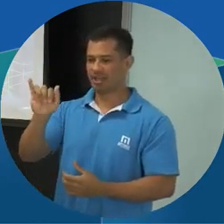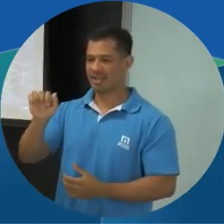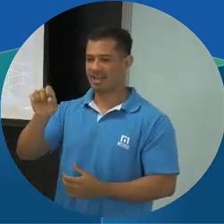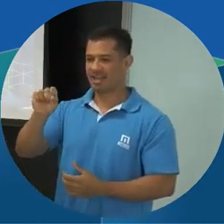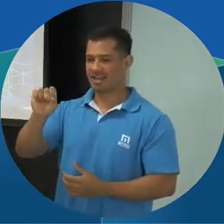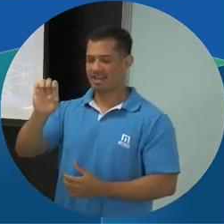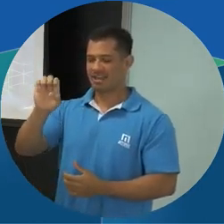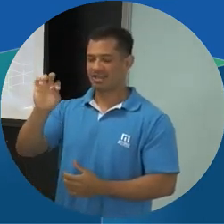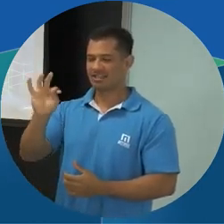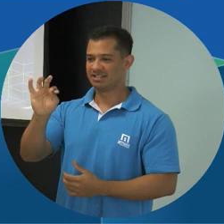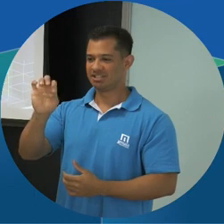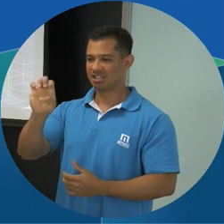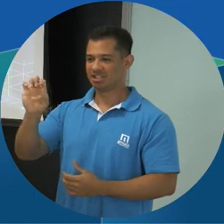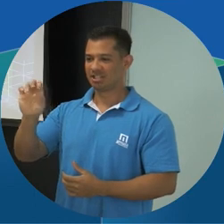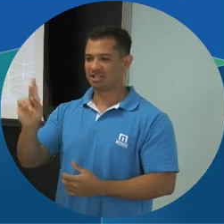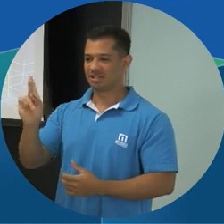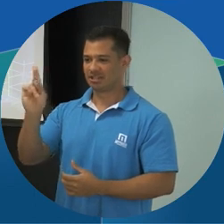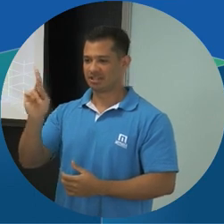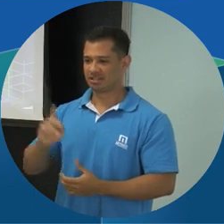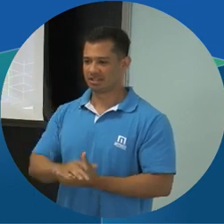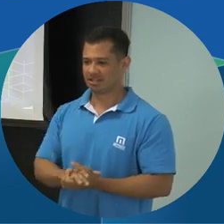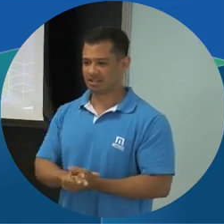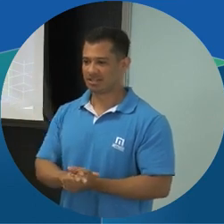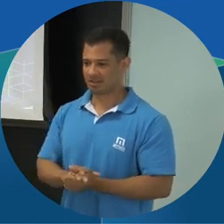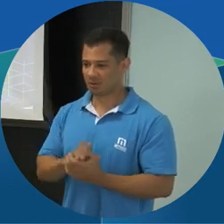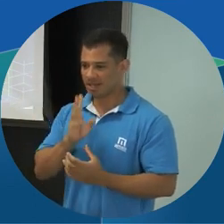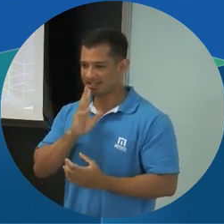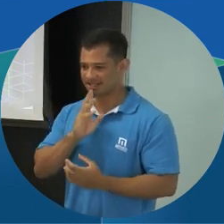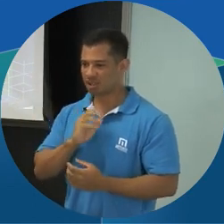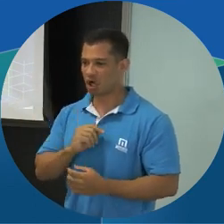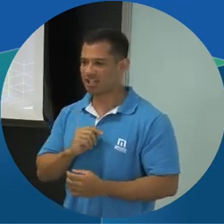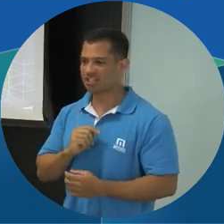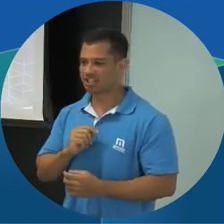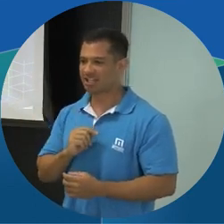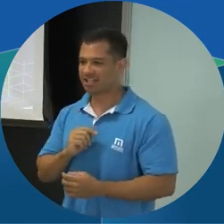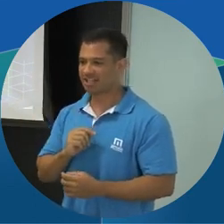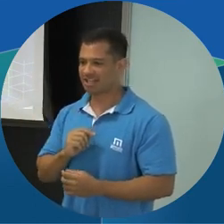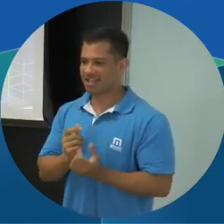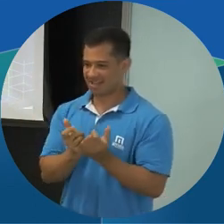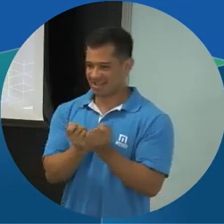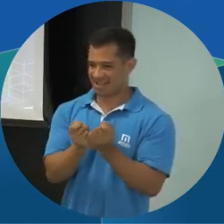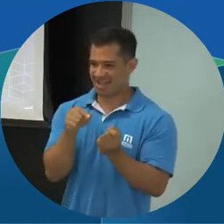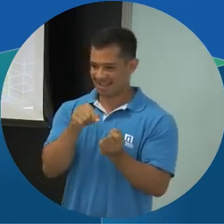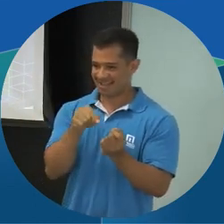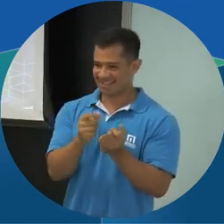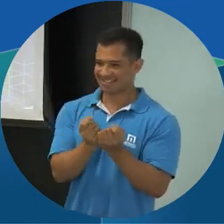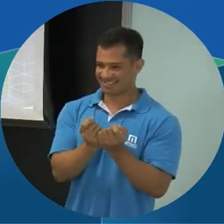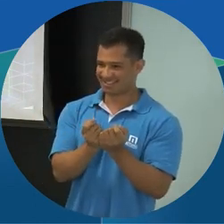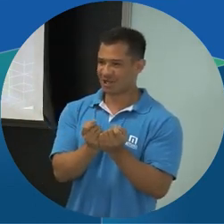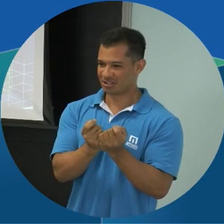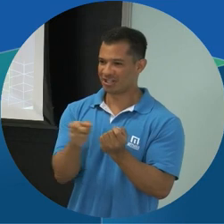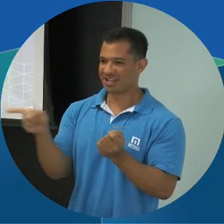Já fez alguns, acho que milhões, né, de litros de injeção.